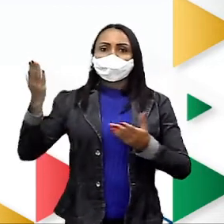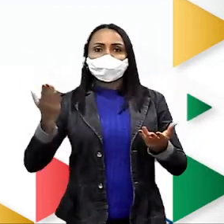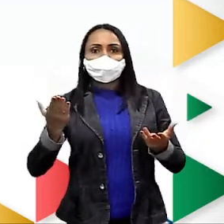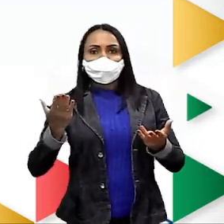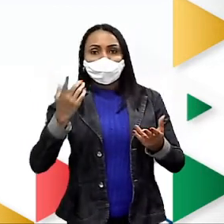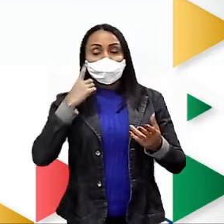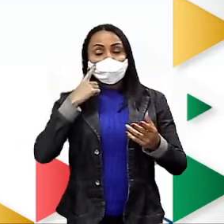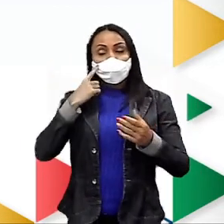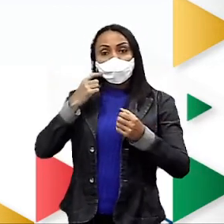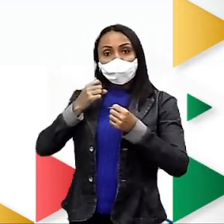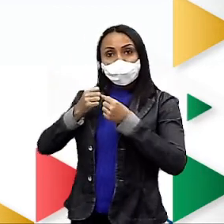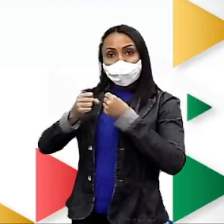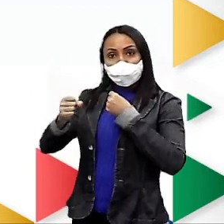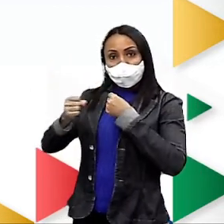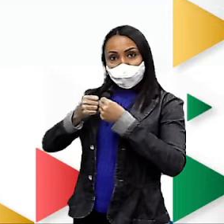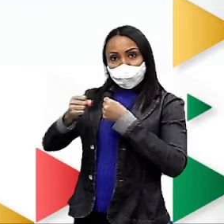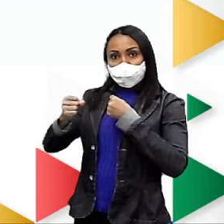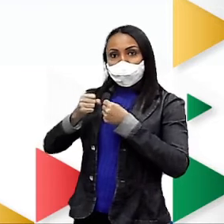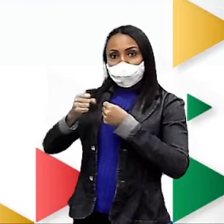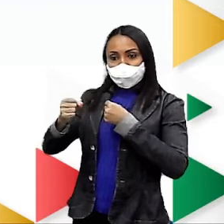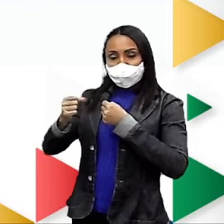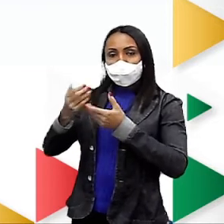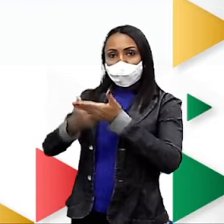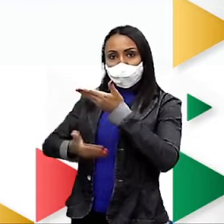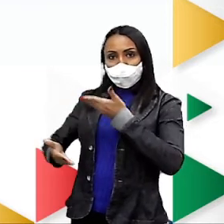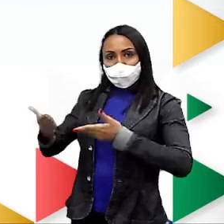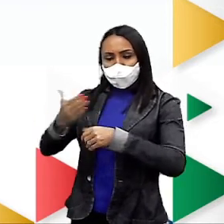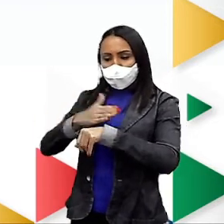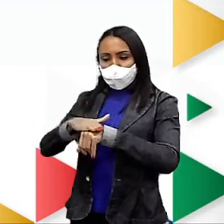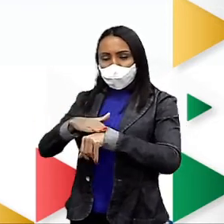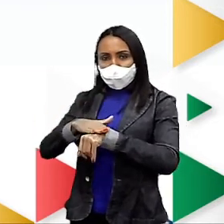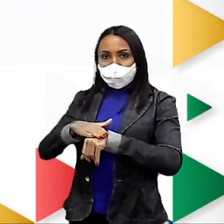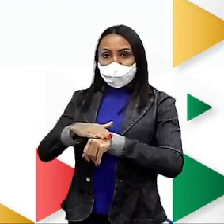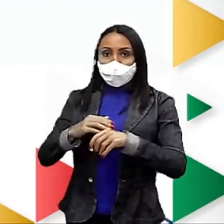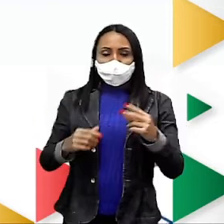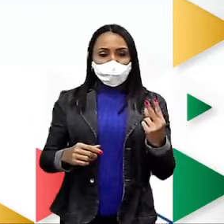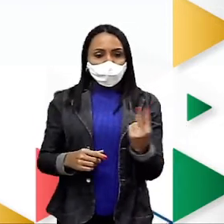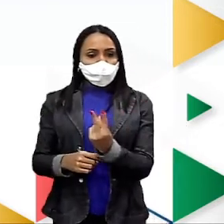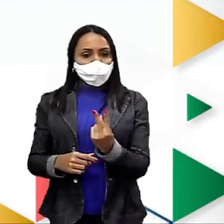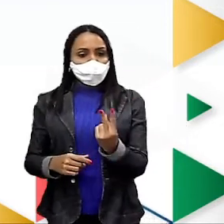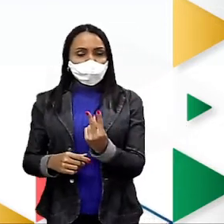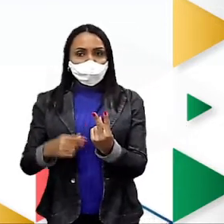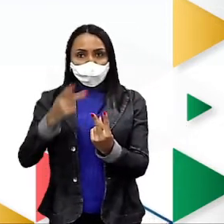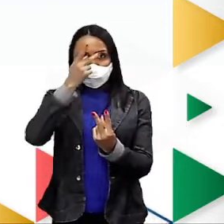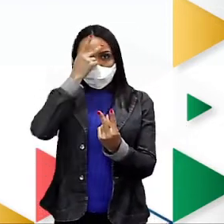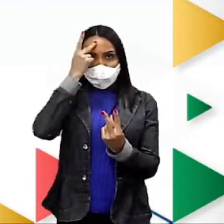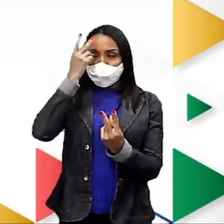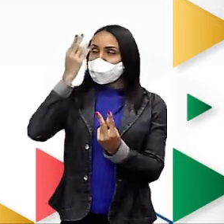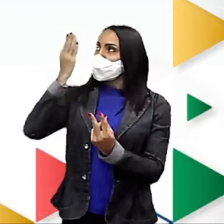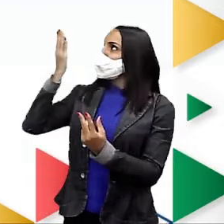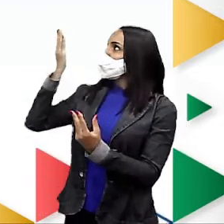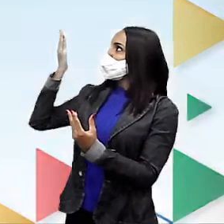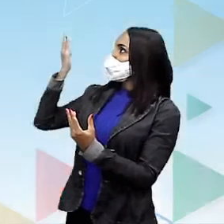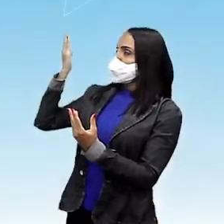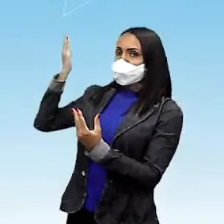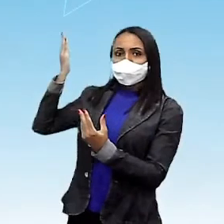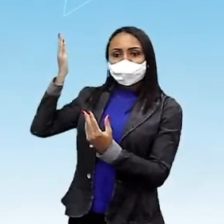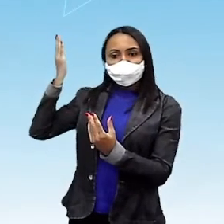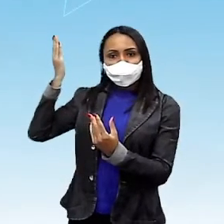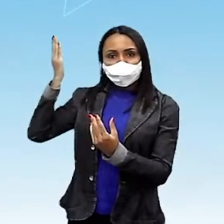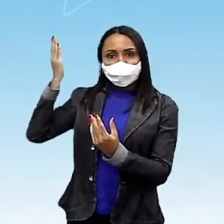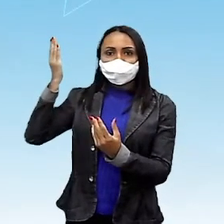de entrevistado e o outro está entrevistando. Então nós temos duas pessoas em geral,